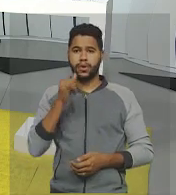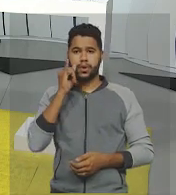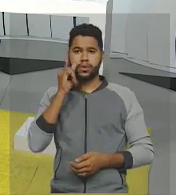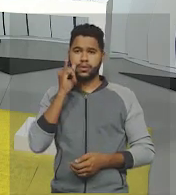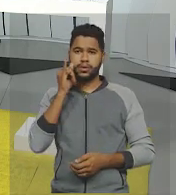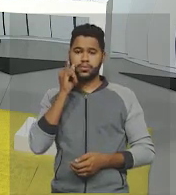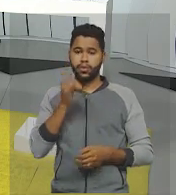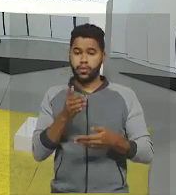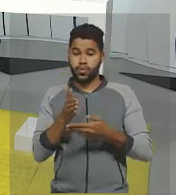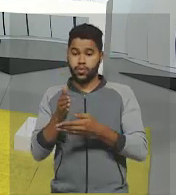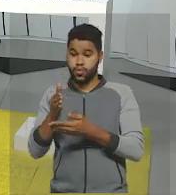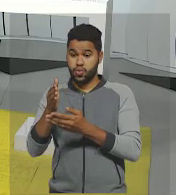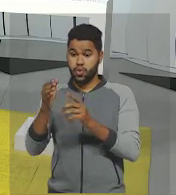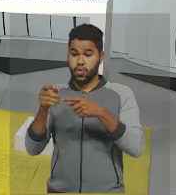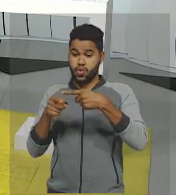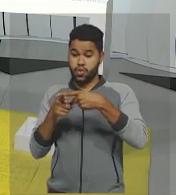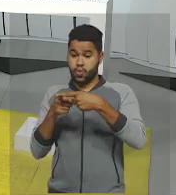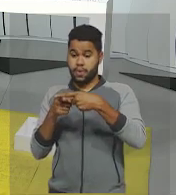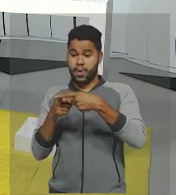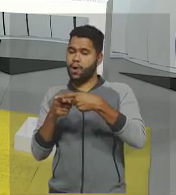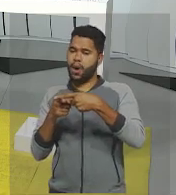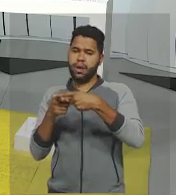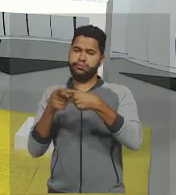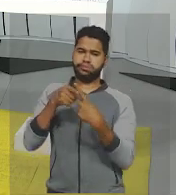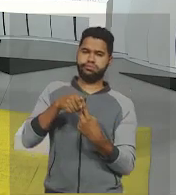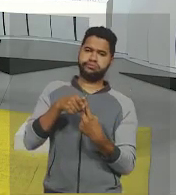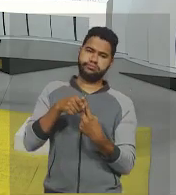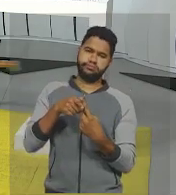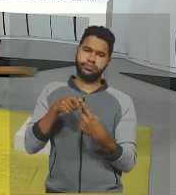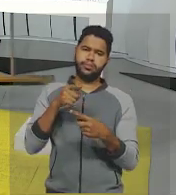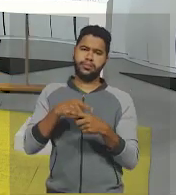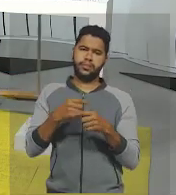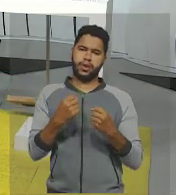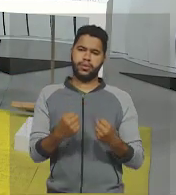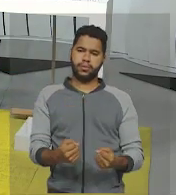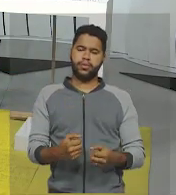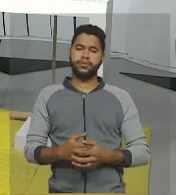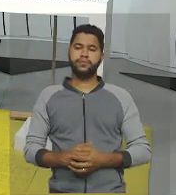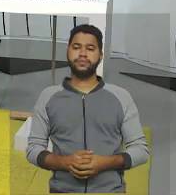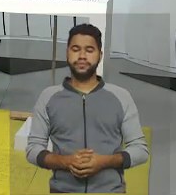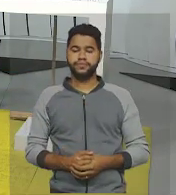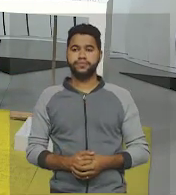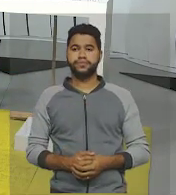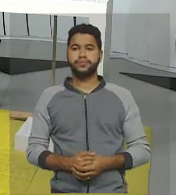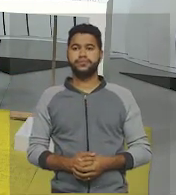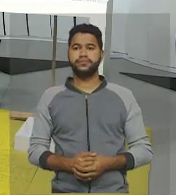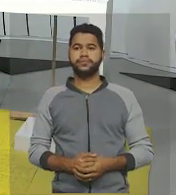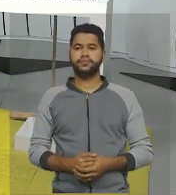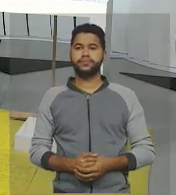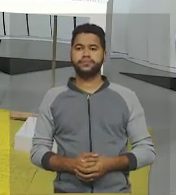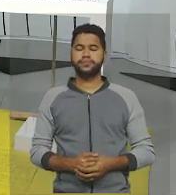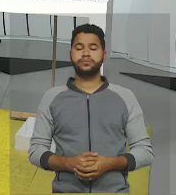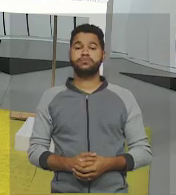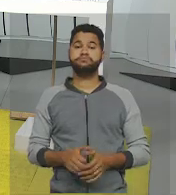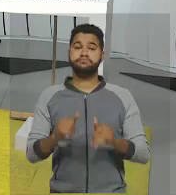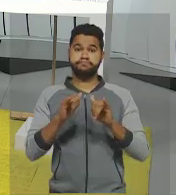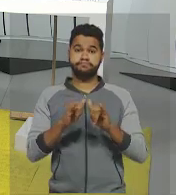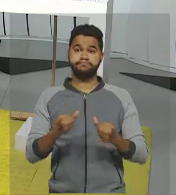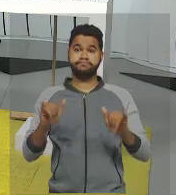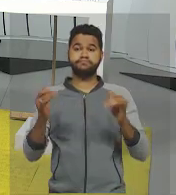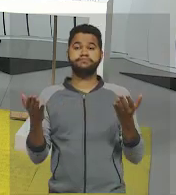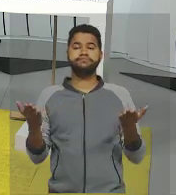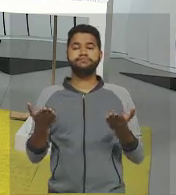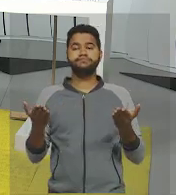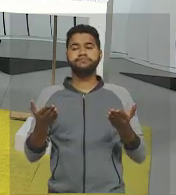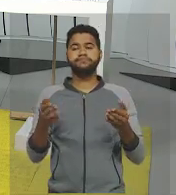a vassoura roda, porque há uma capacidade de rotação aqui. Beleza? Bom, como eu disse para vocês, agora eu quero